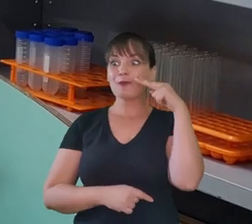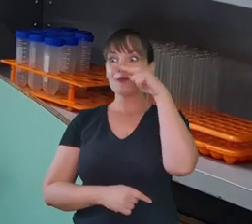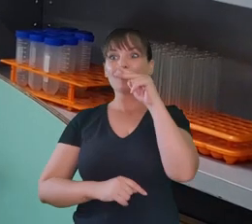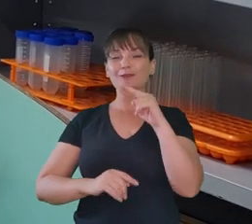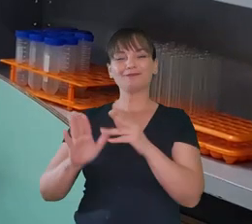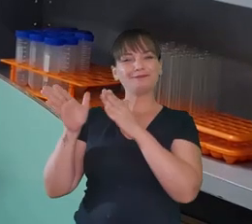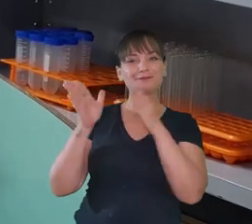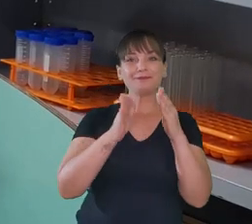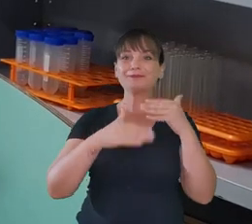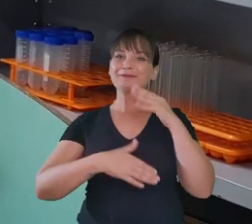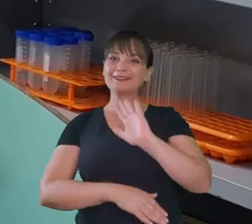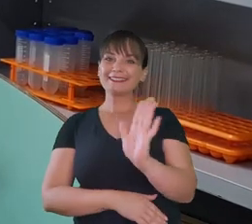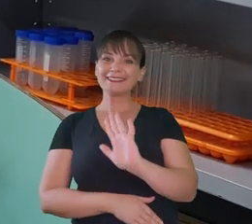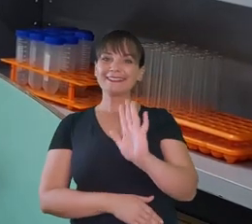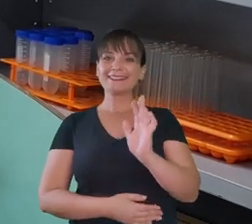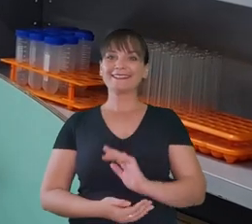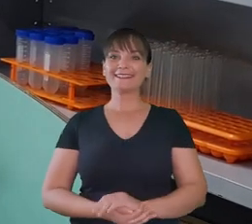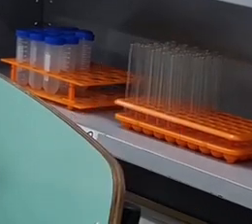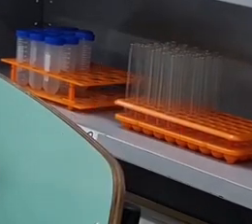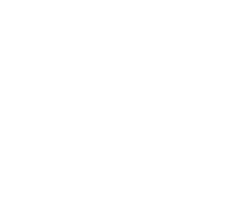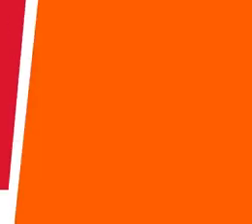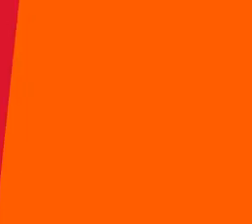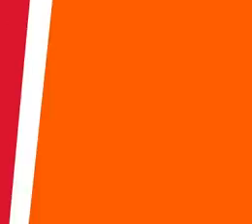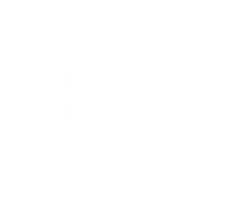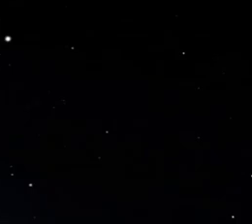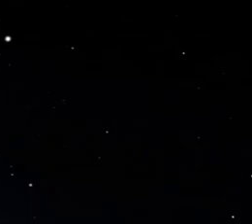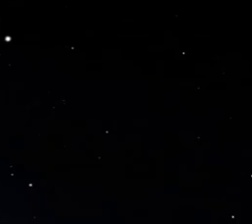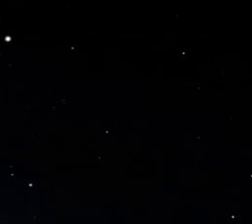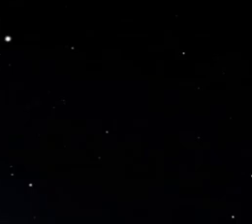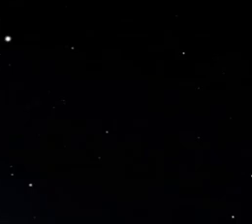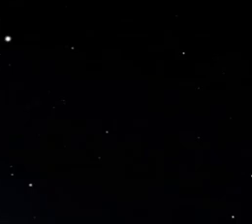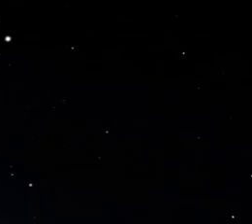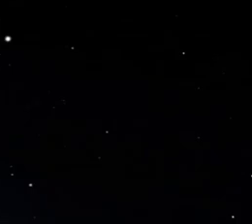logo, pessoal! Até a próxima! Tchau, tchau!